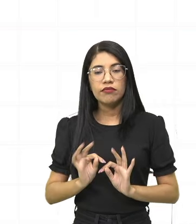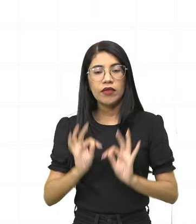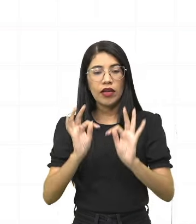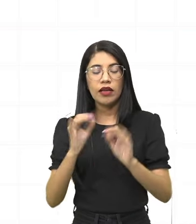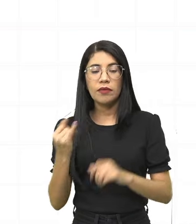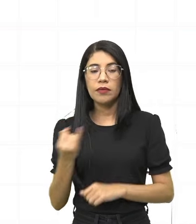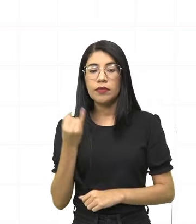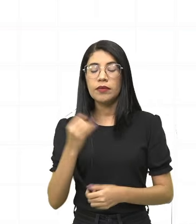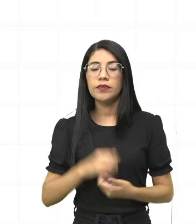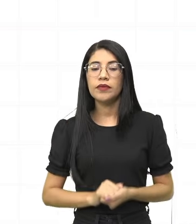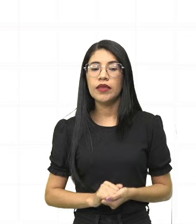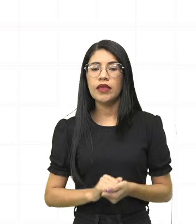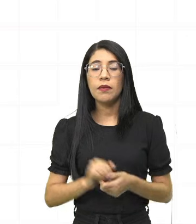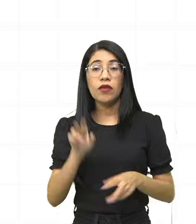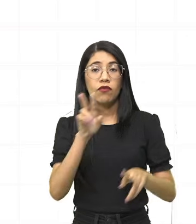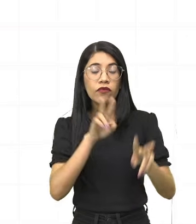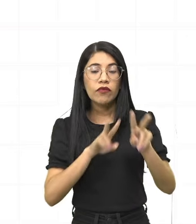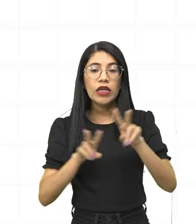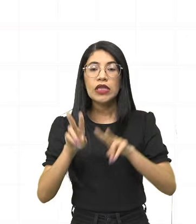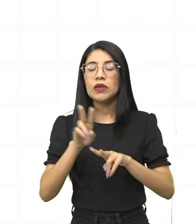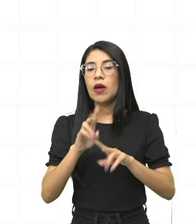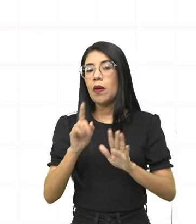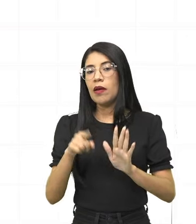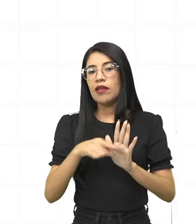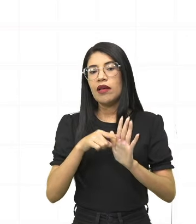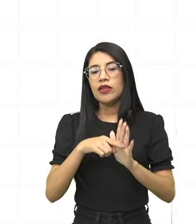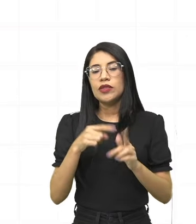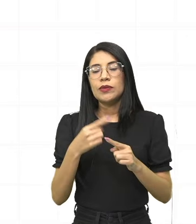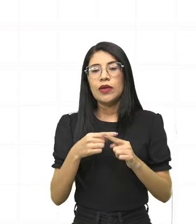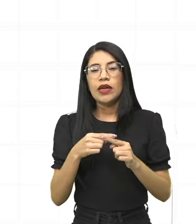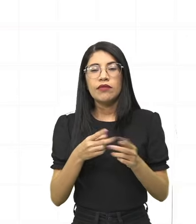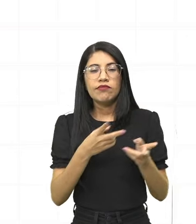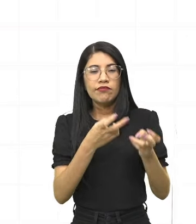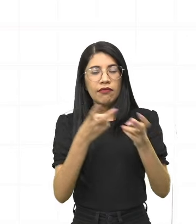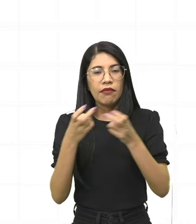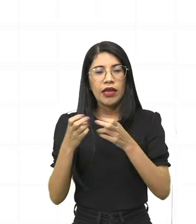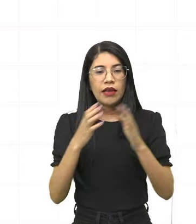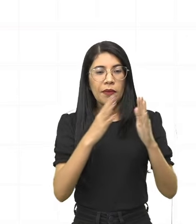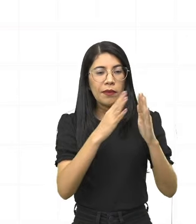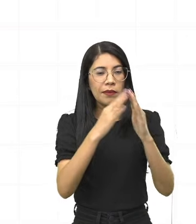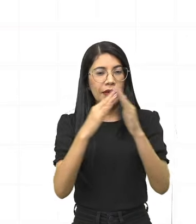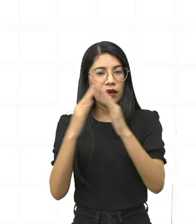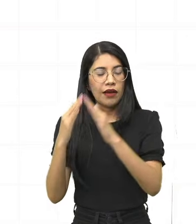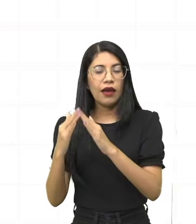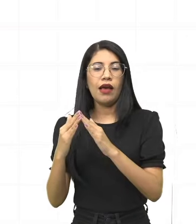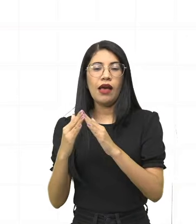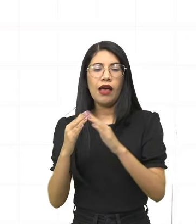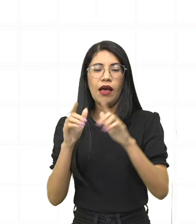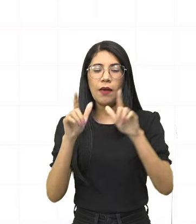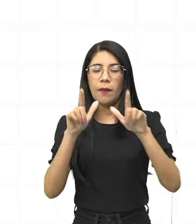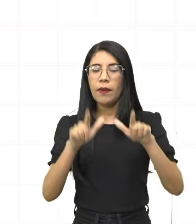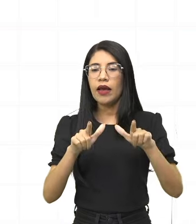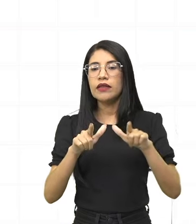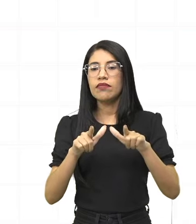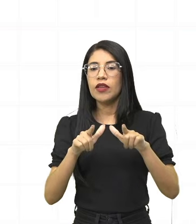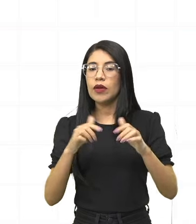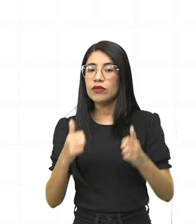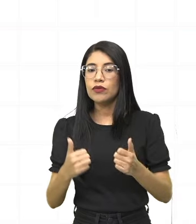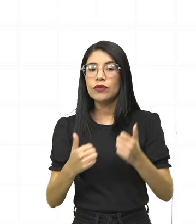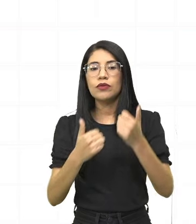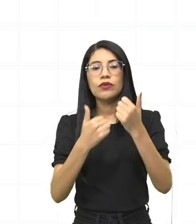O impacto visual também é considerado uma desvantagem, como a gente pode observar aí na imagem, né? Os celiados, eles acabam sendo